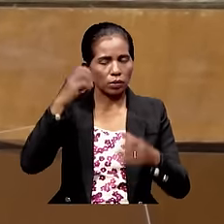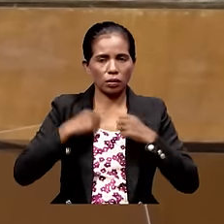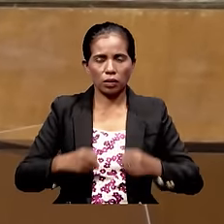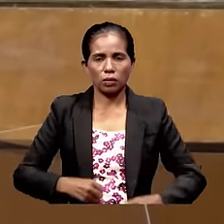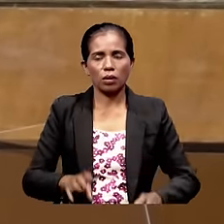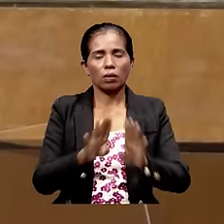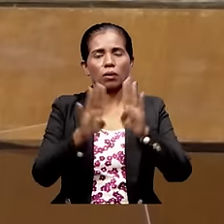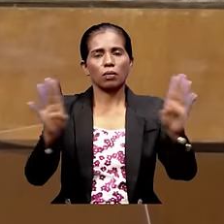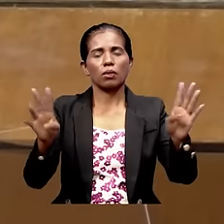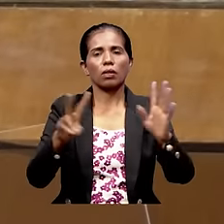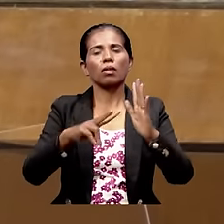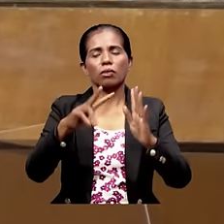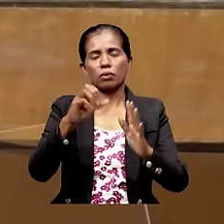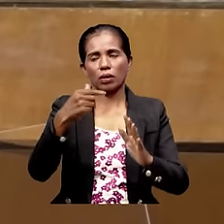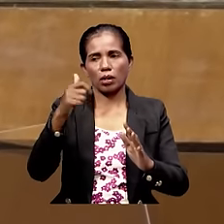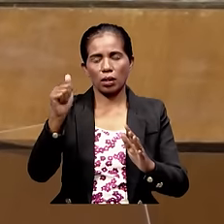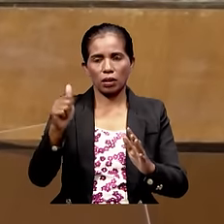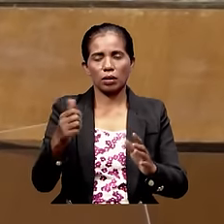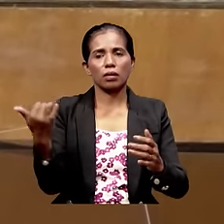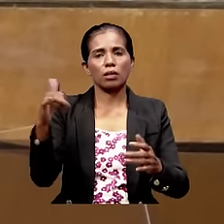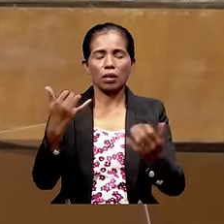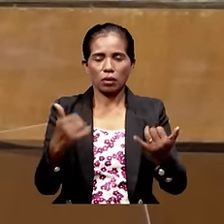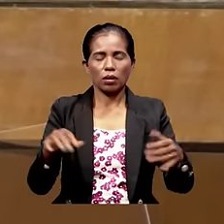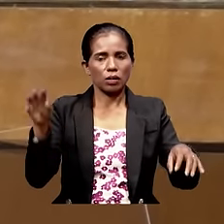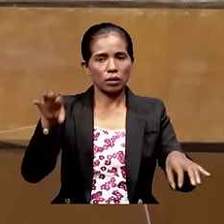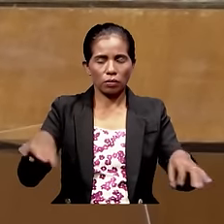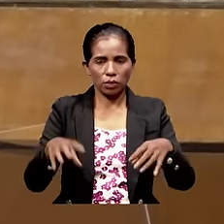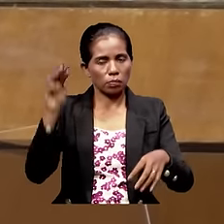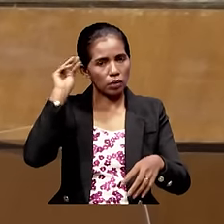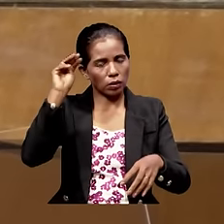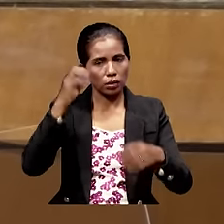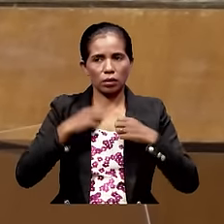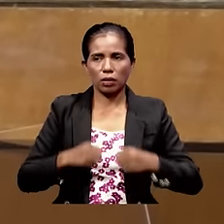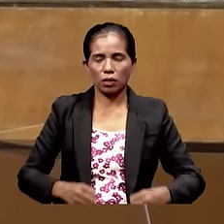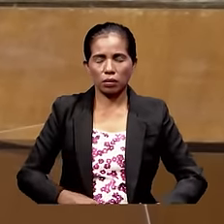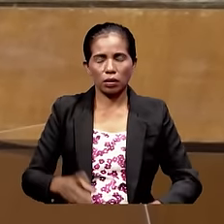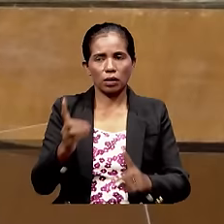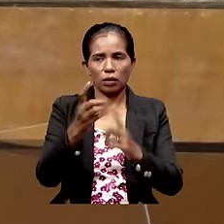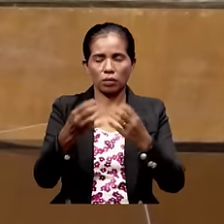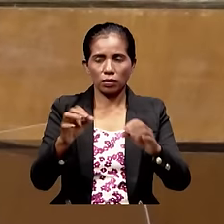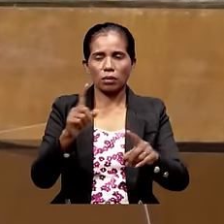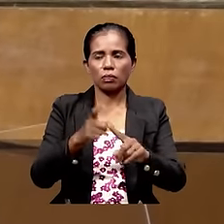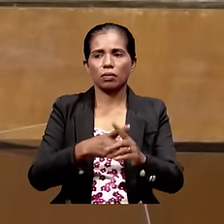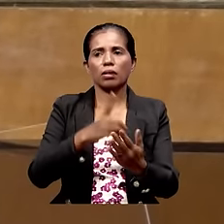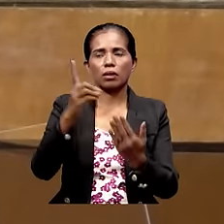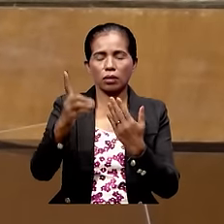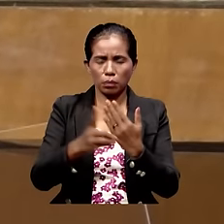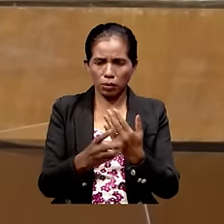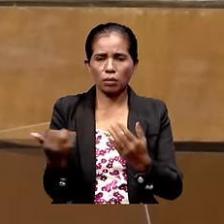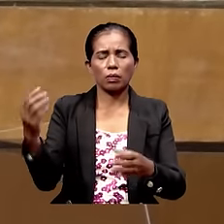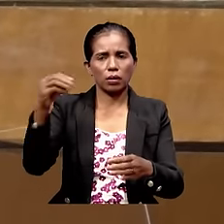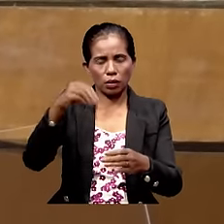vaga sir nabe maka agora servisu le ministeri suri i termina atuk termina na kontratu ba ia dezembro sir bela konkorre i